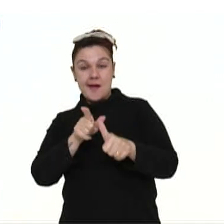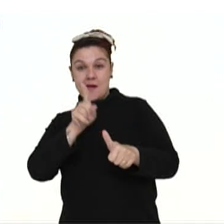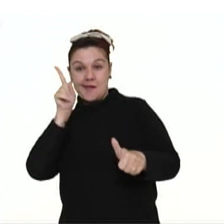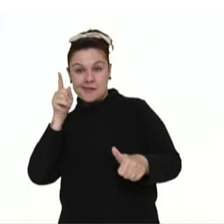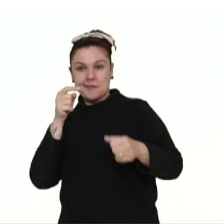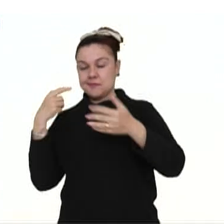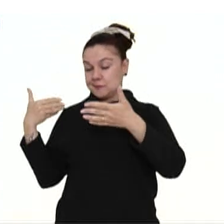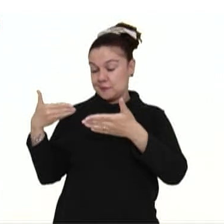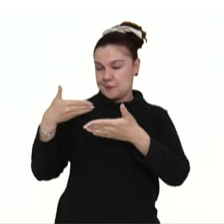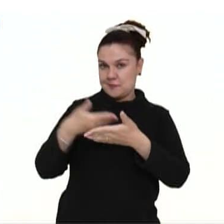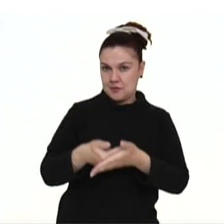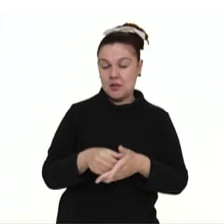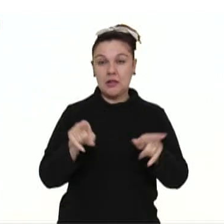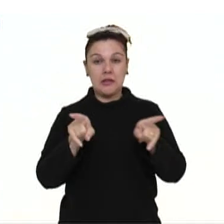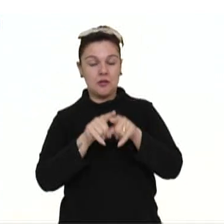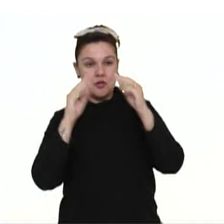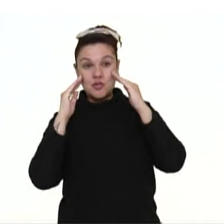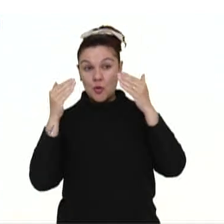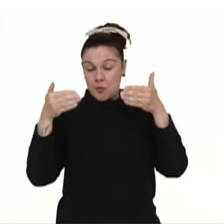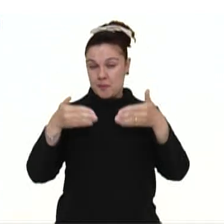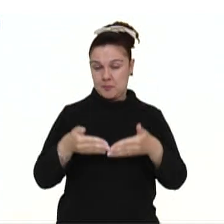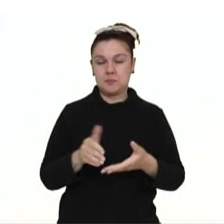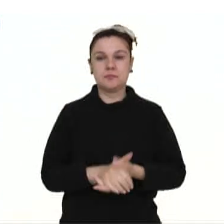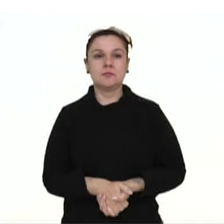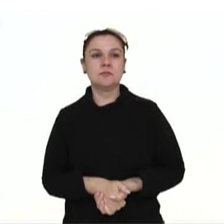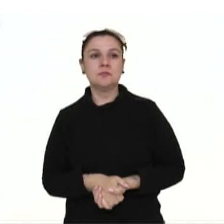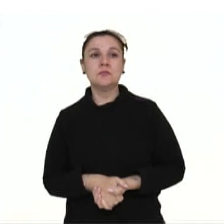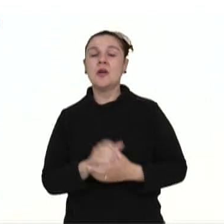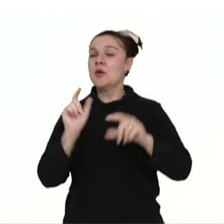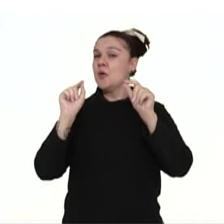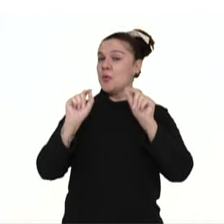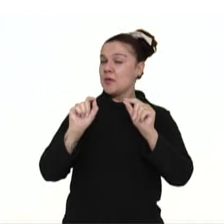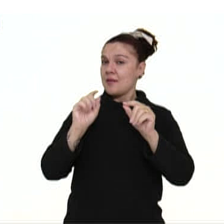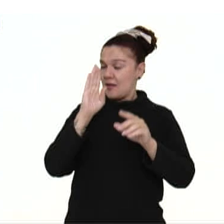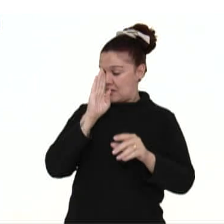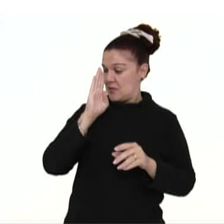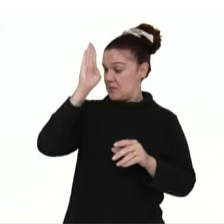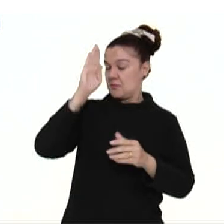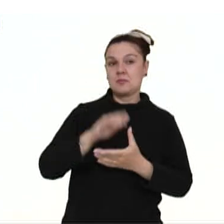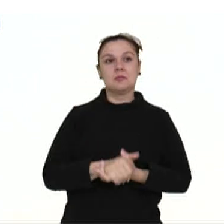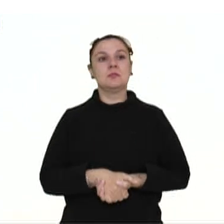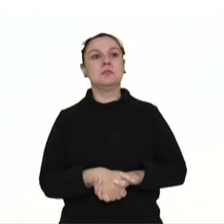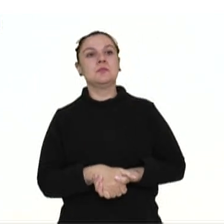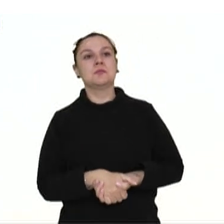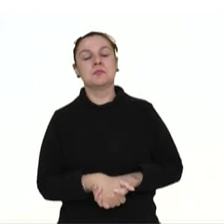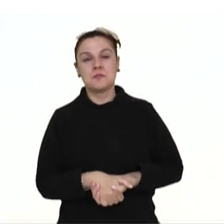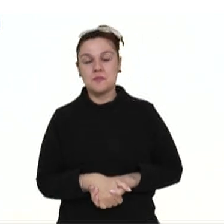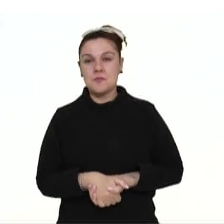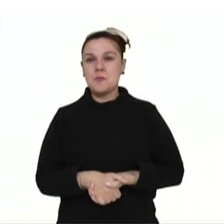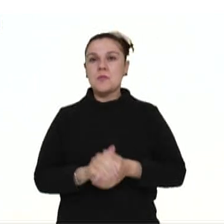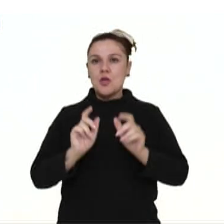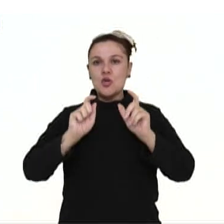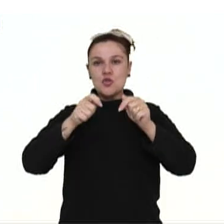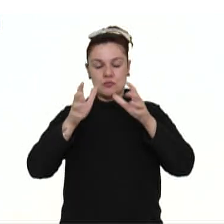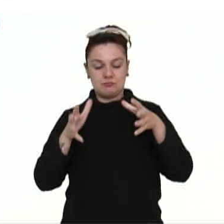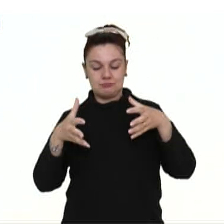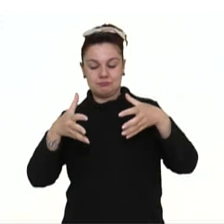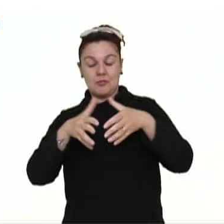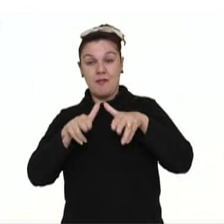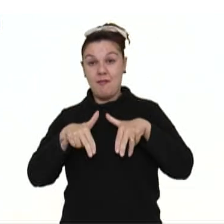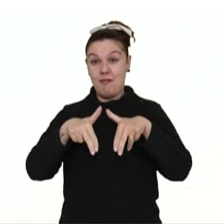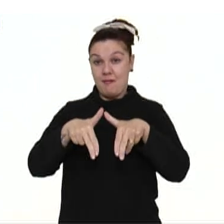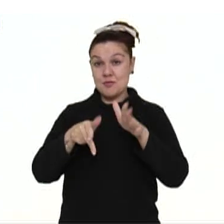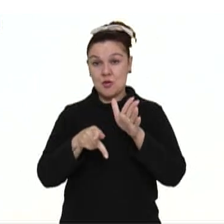revisão, né? Então a gente entrou nesse tema aqui. E o que tinha lá principalmente? A questão sobre as matrizes étnicas